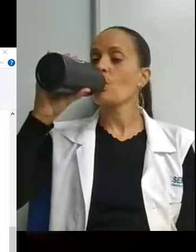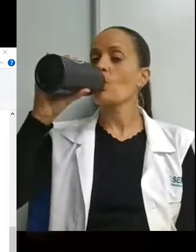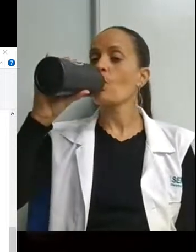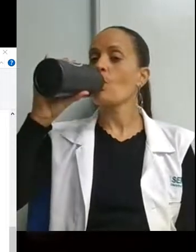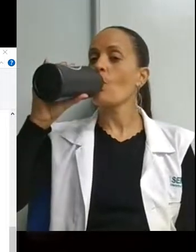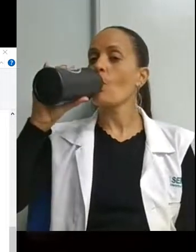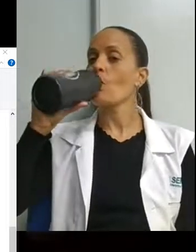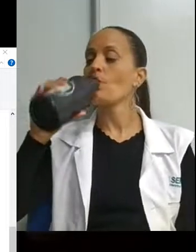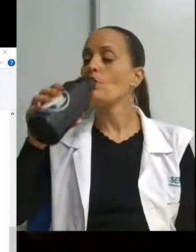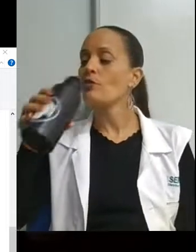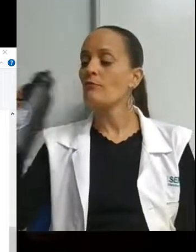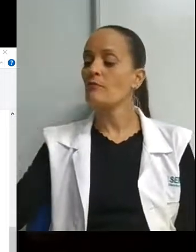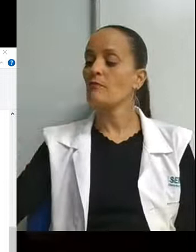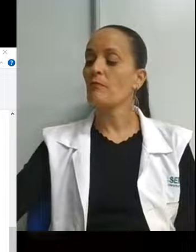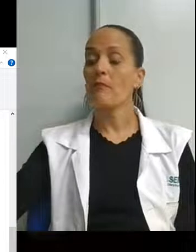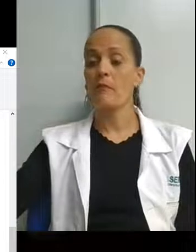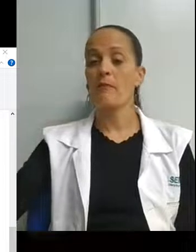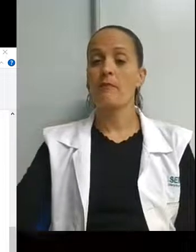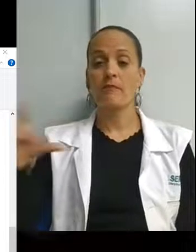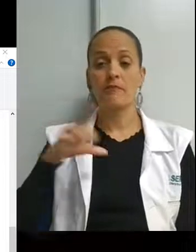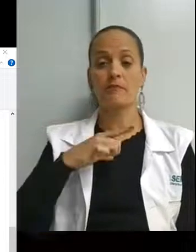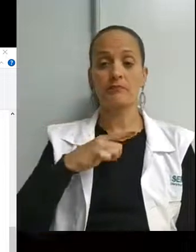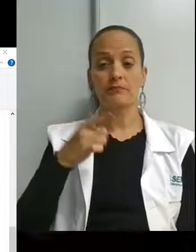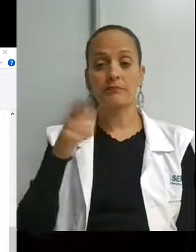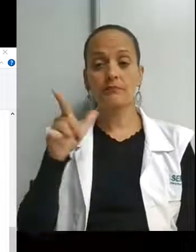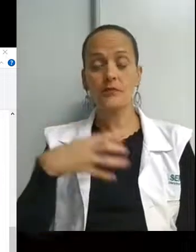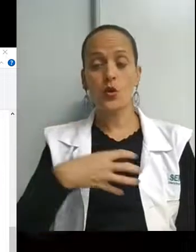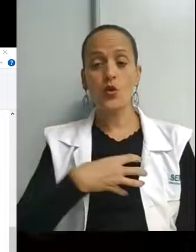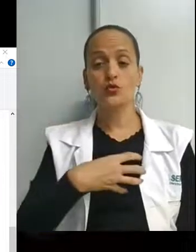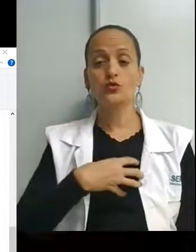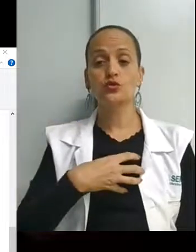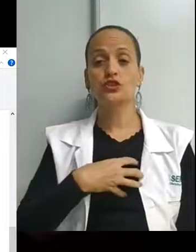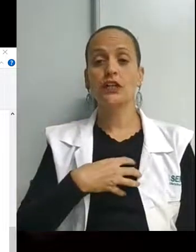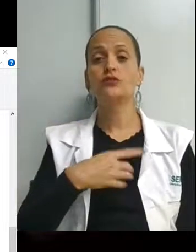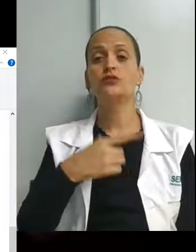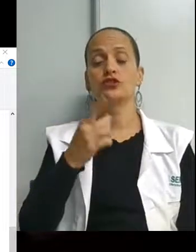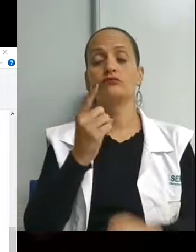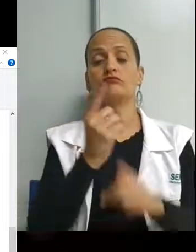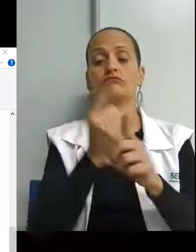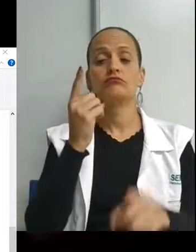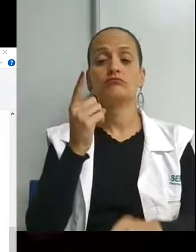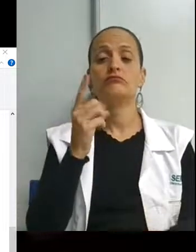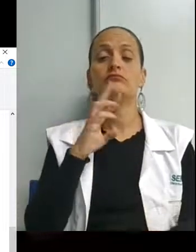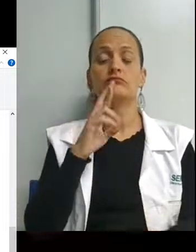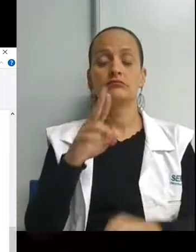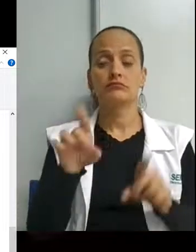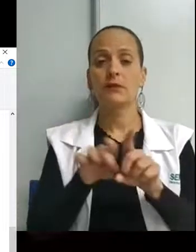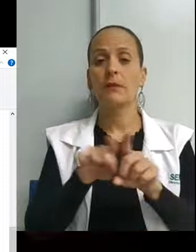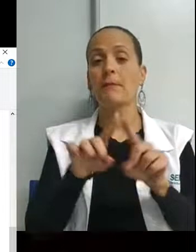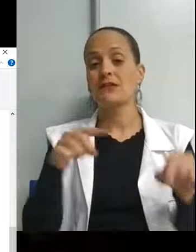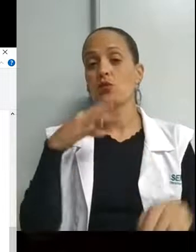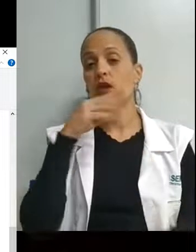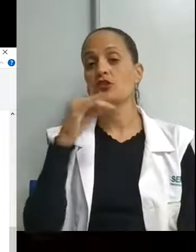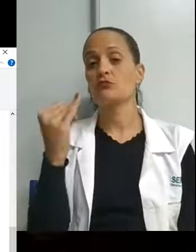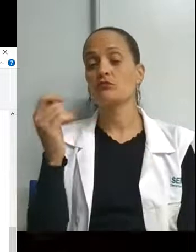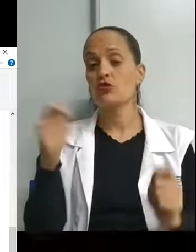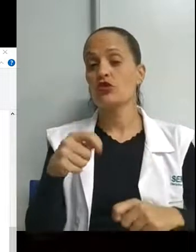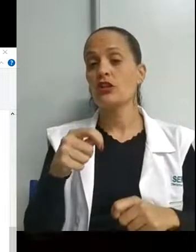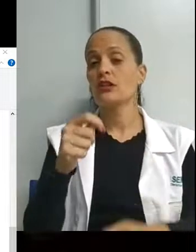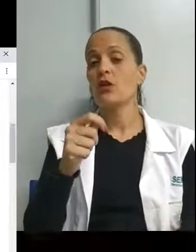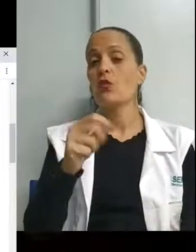de resistência deu muito alto, né? Eu acho que deveria ter dado um valor menor. Tem uma